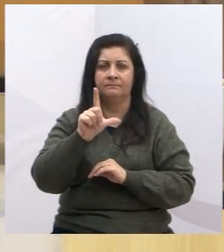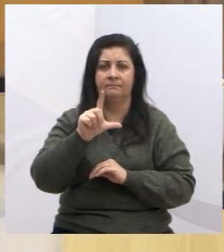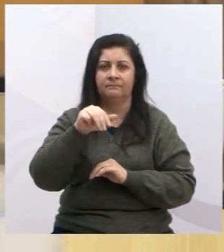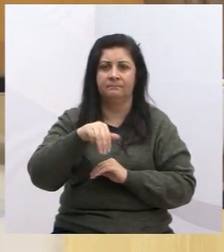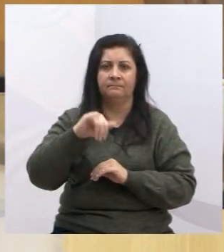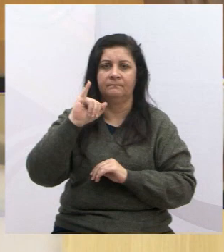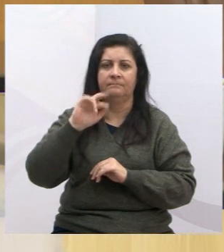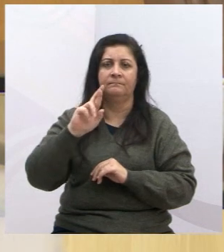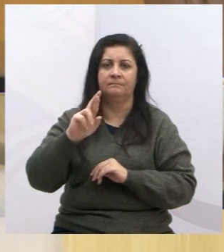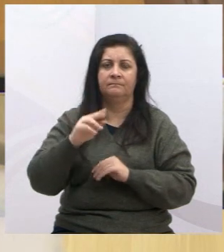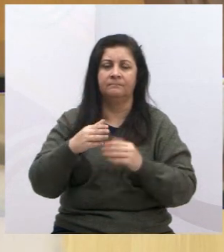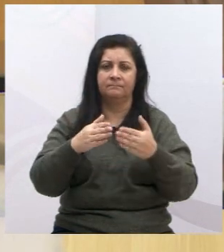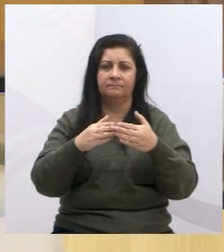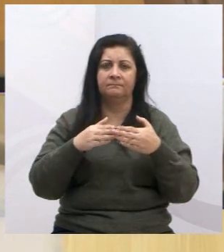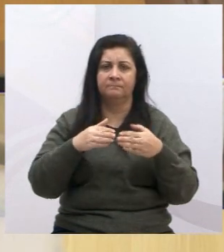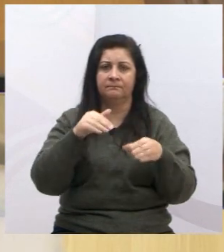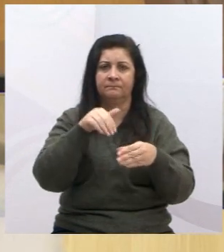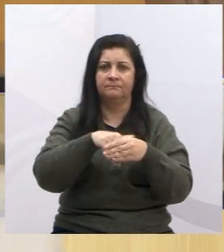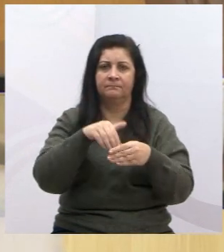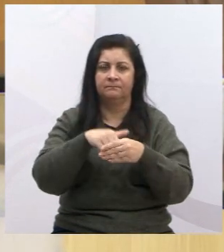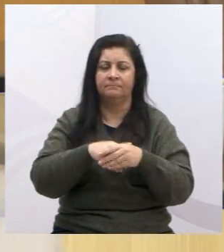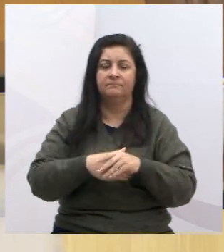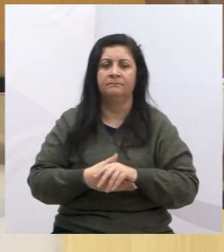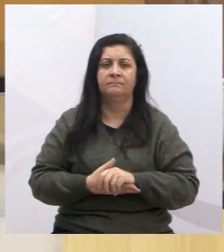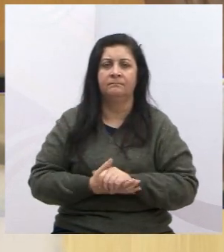Lua. Está em votação também, senhor presidente.